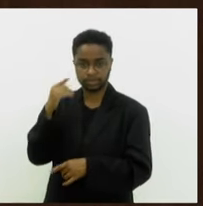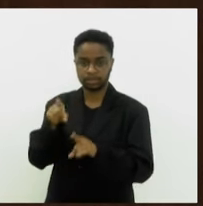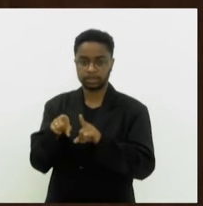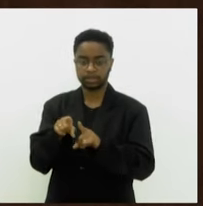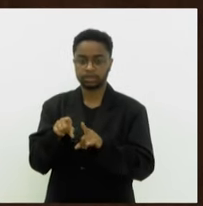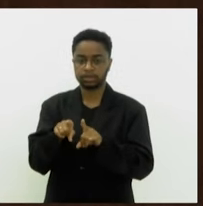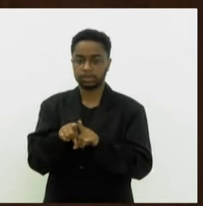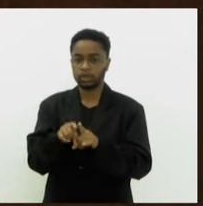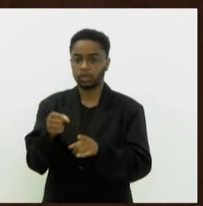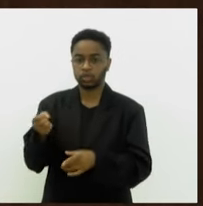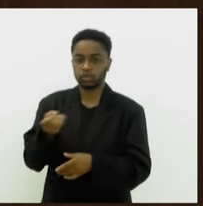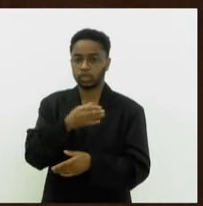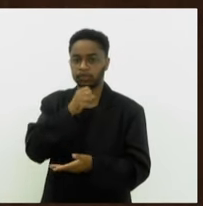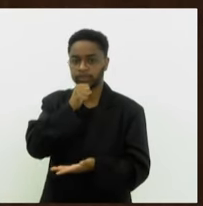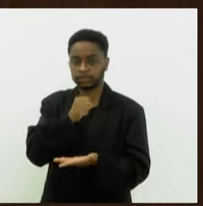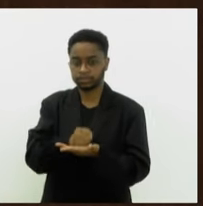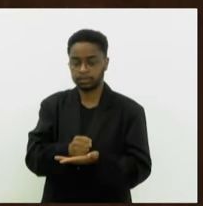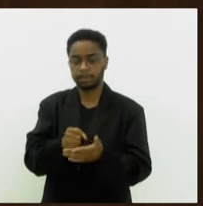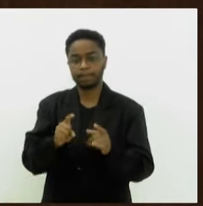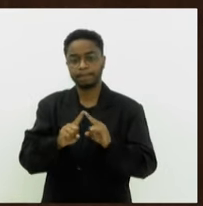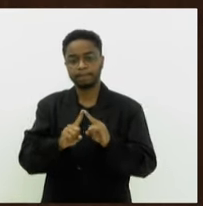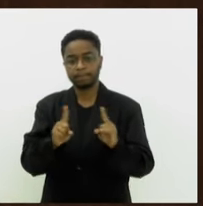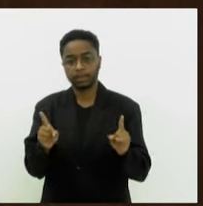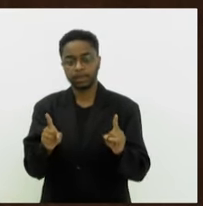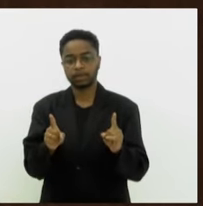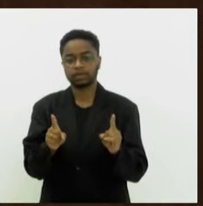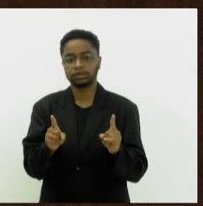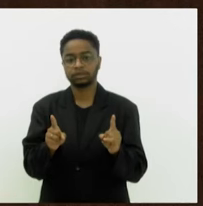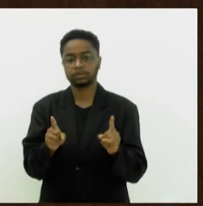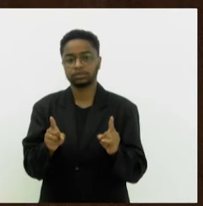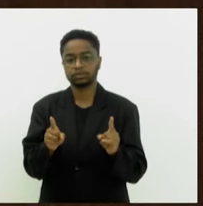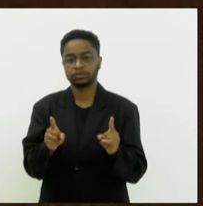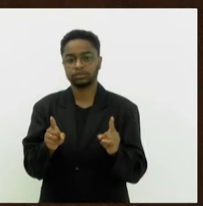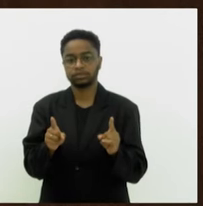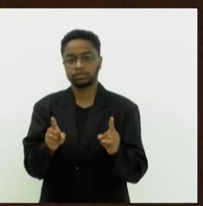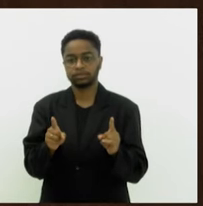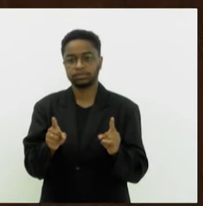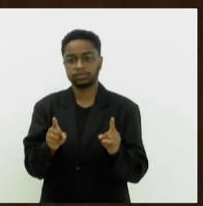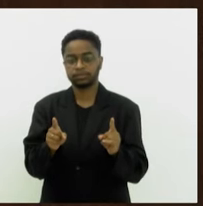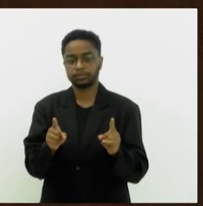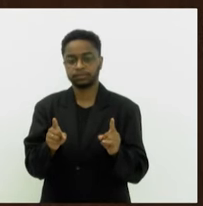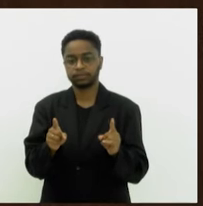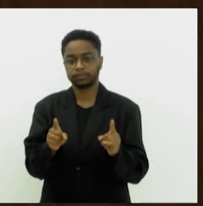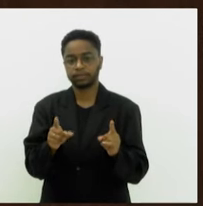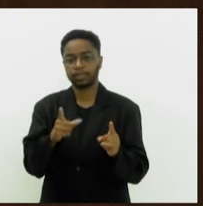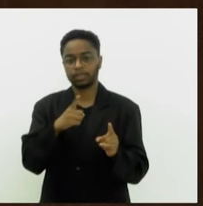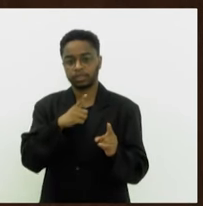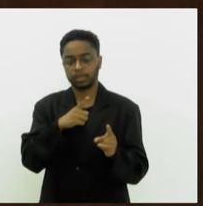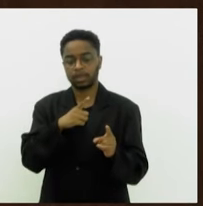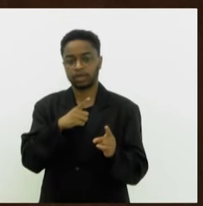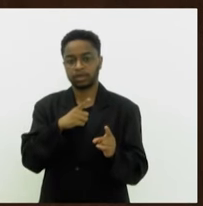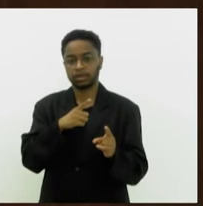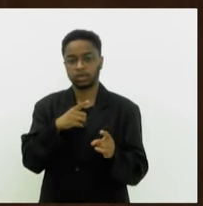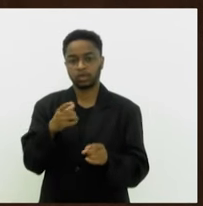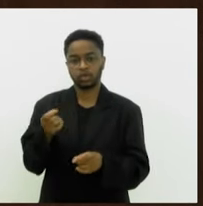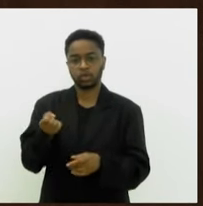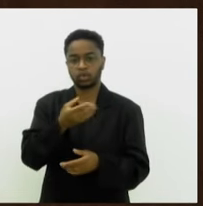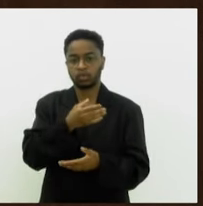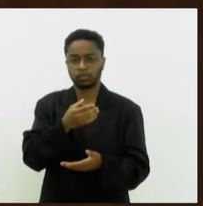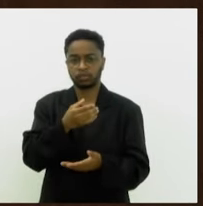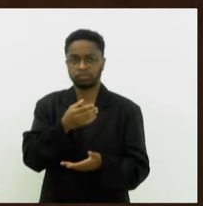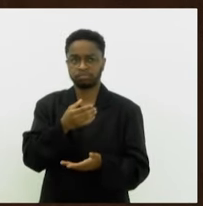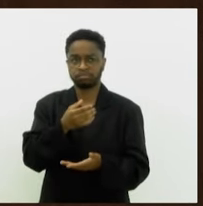Testamento. Mas uma vez, estava lá no Antigo Testamento, talvez